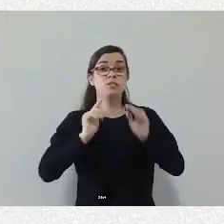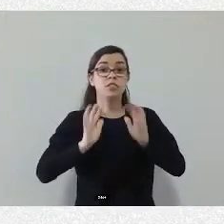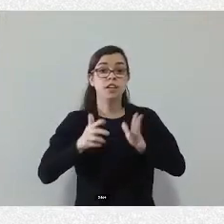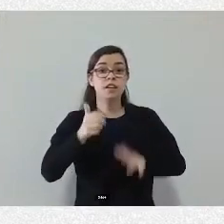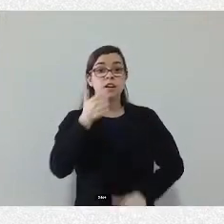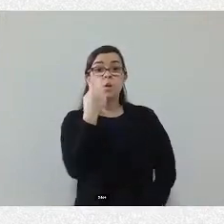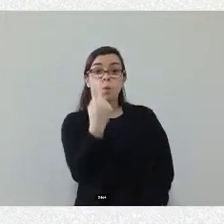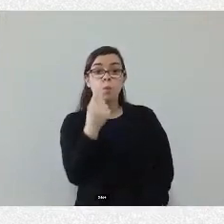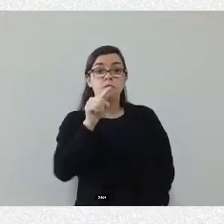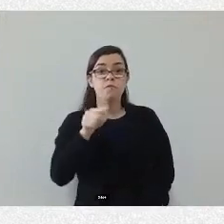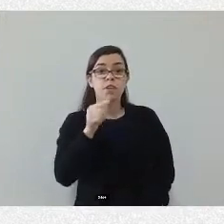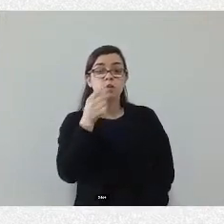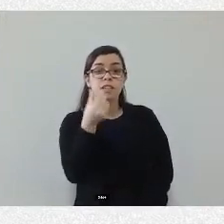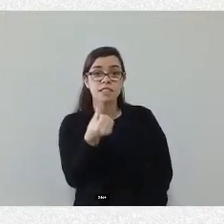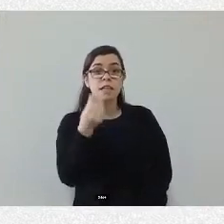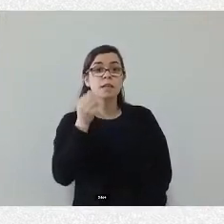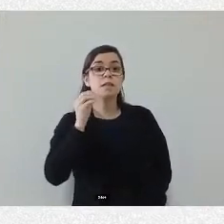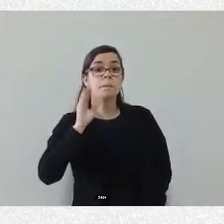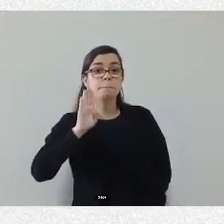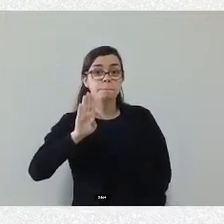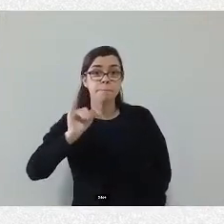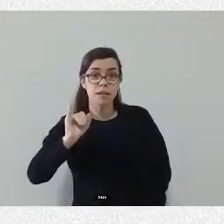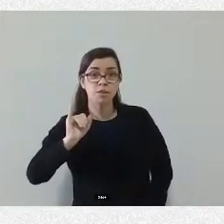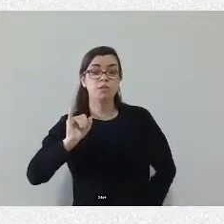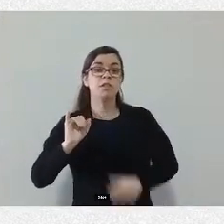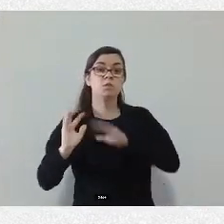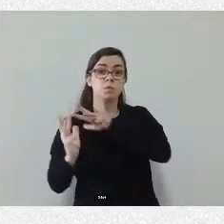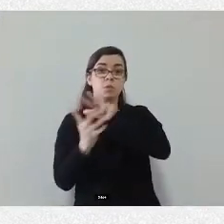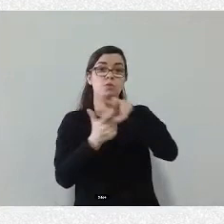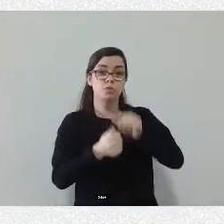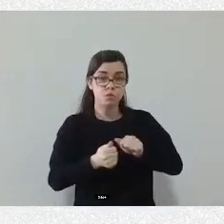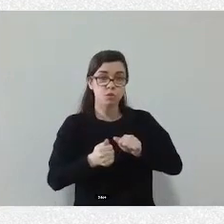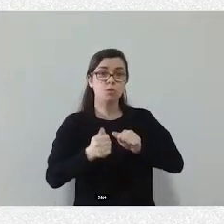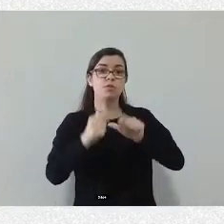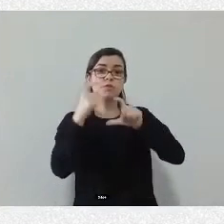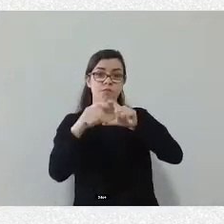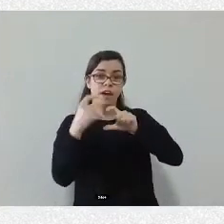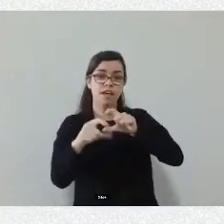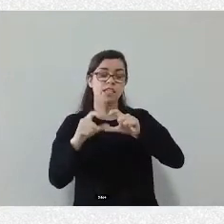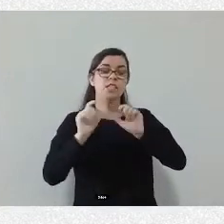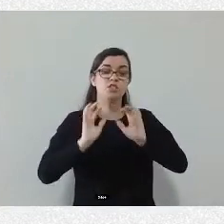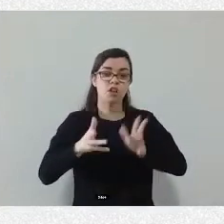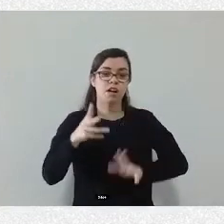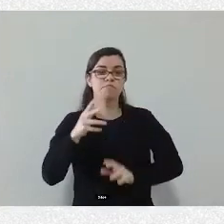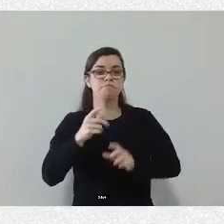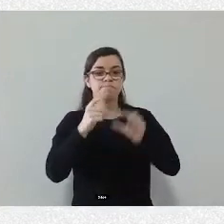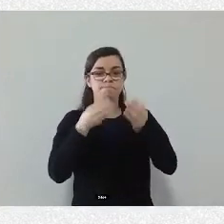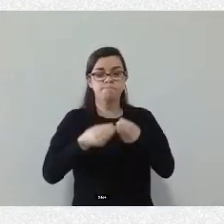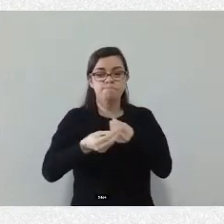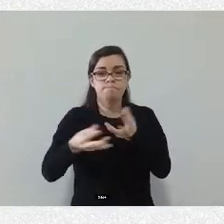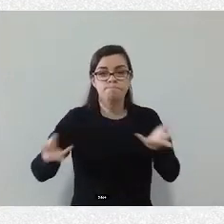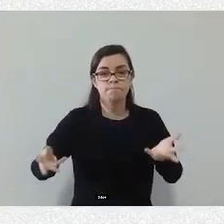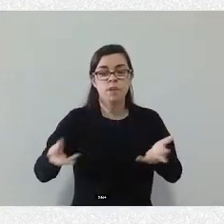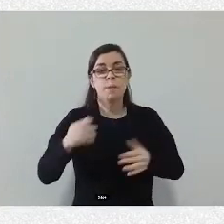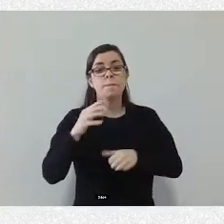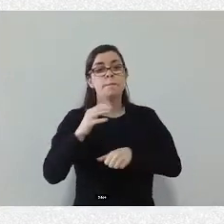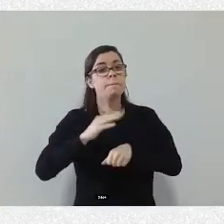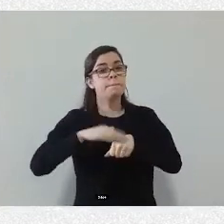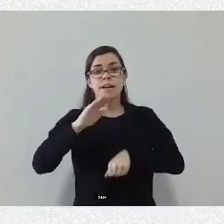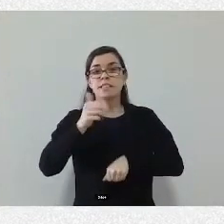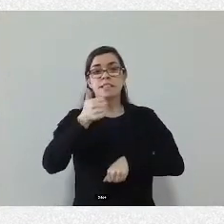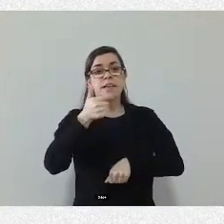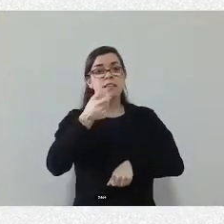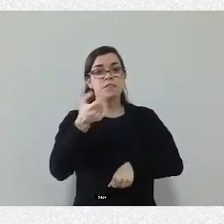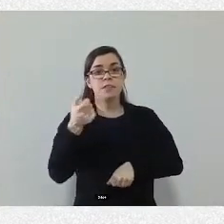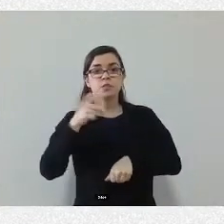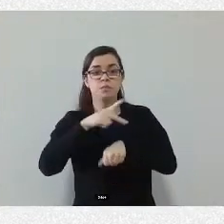doses entregues no mundo todo, em mais de 120 países. E a semana em que comemoramos a chegada de 100 milhões